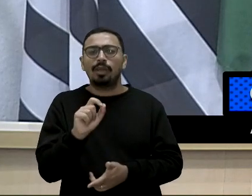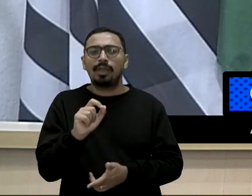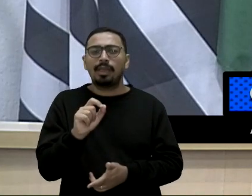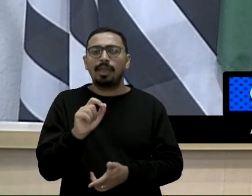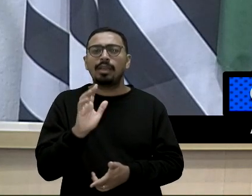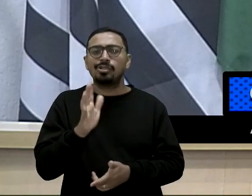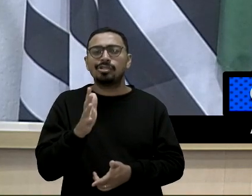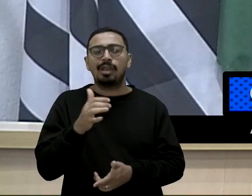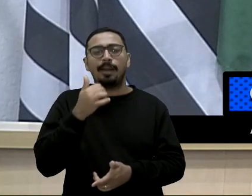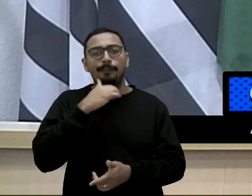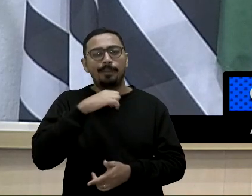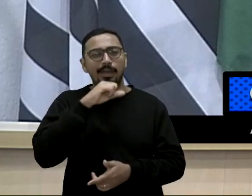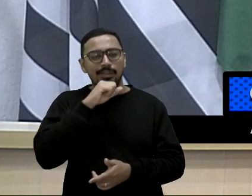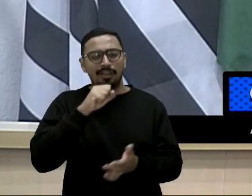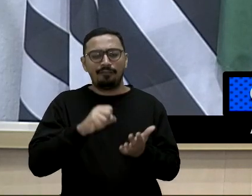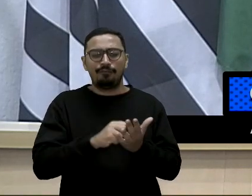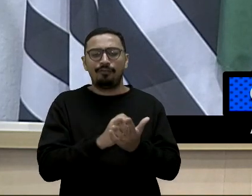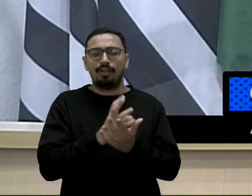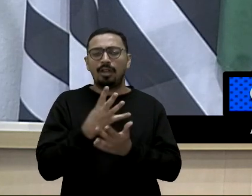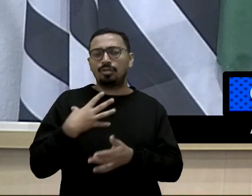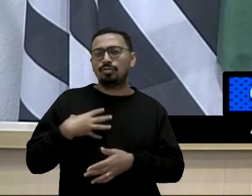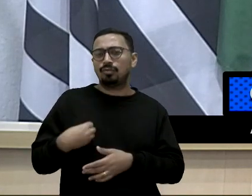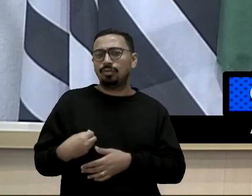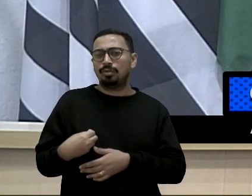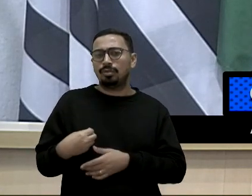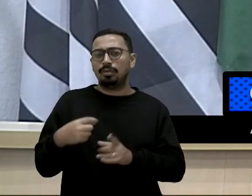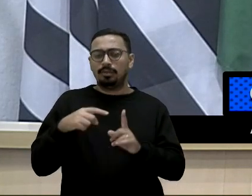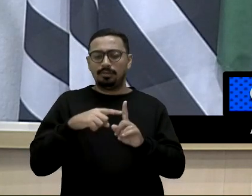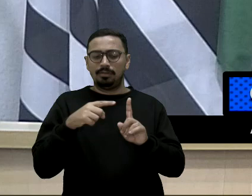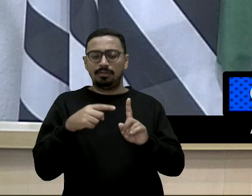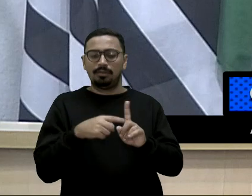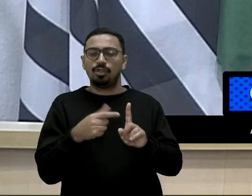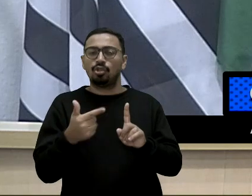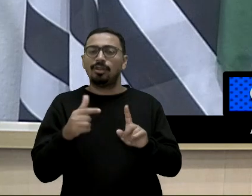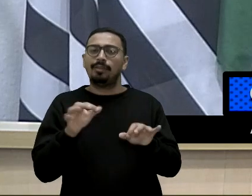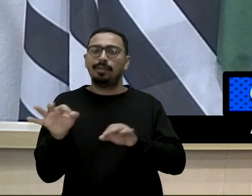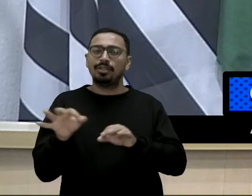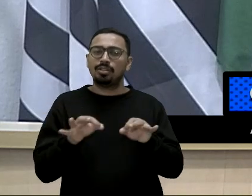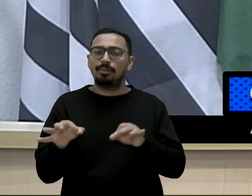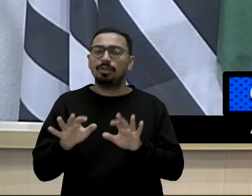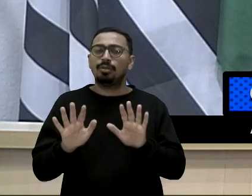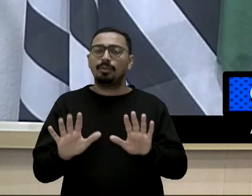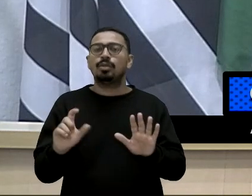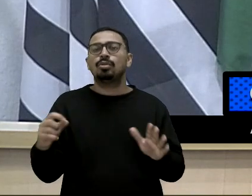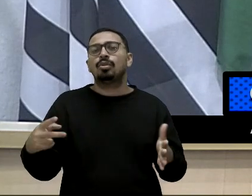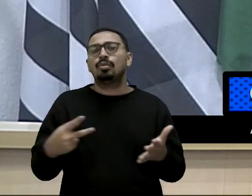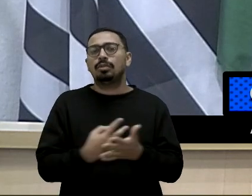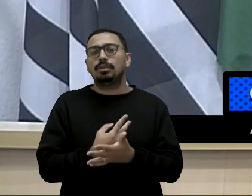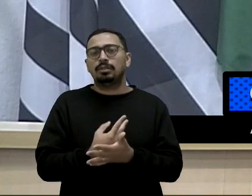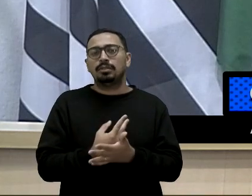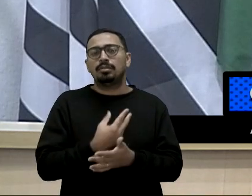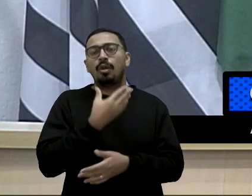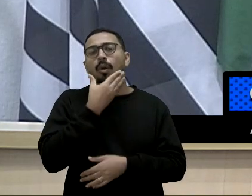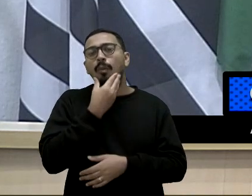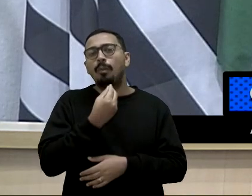vários filhos. Ela não foi uma gestação não planejada, mas o marido